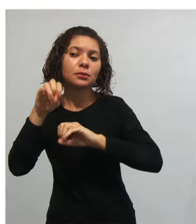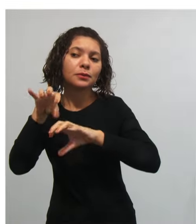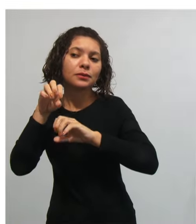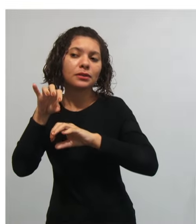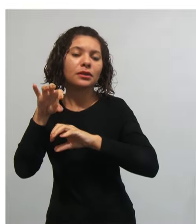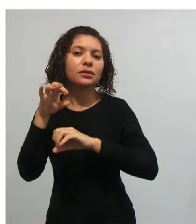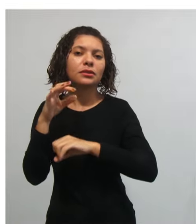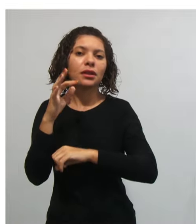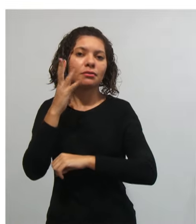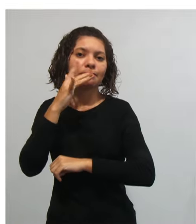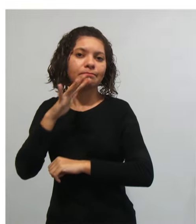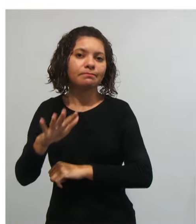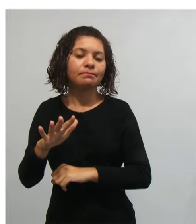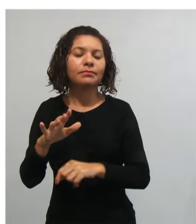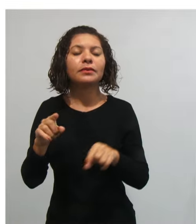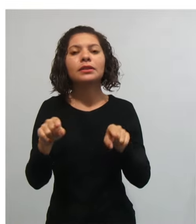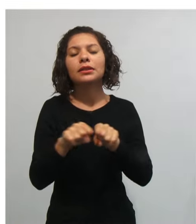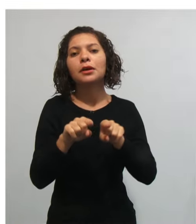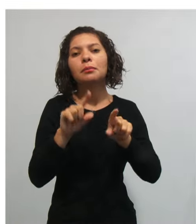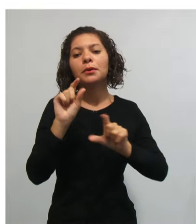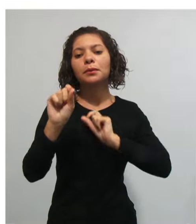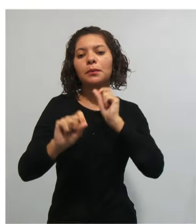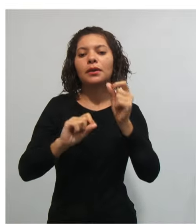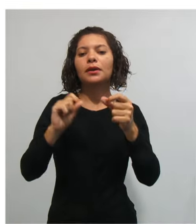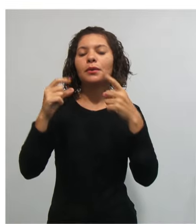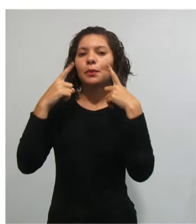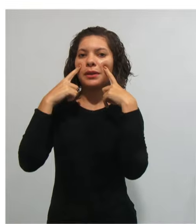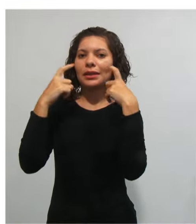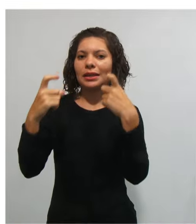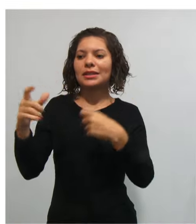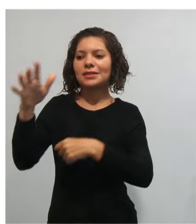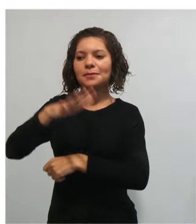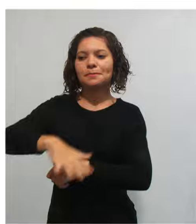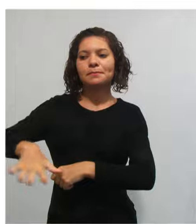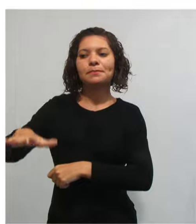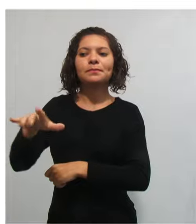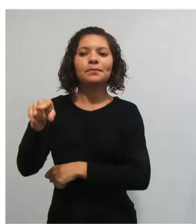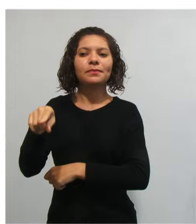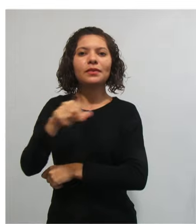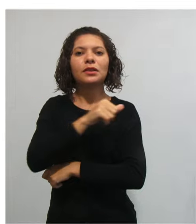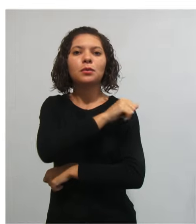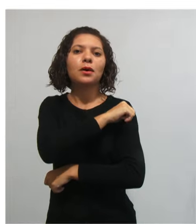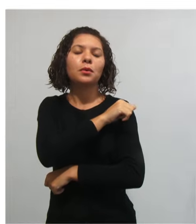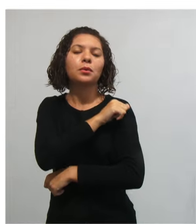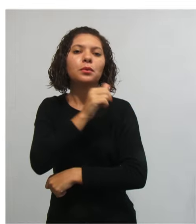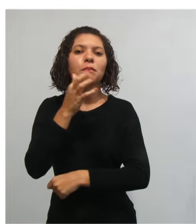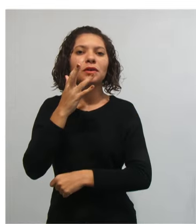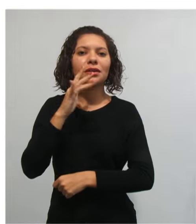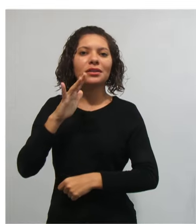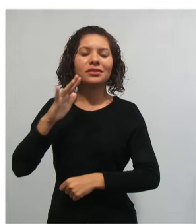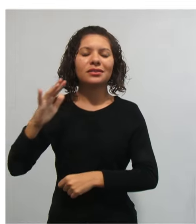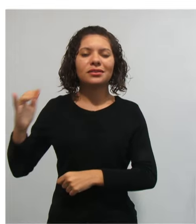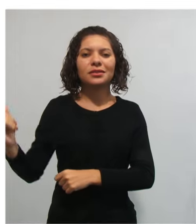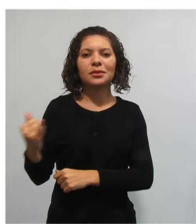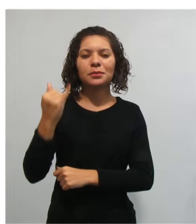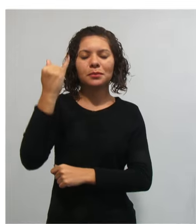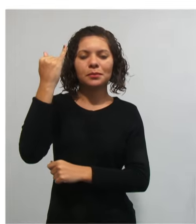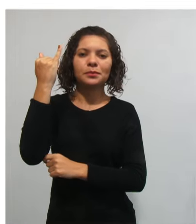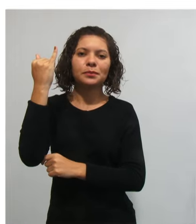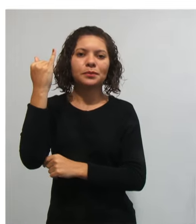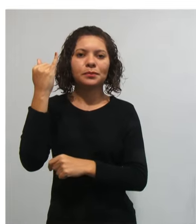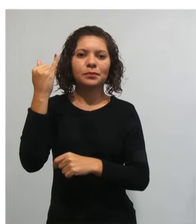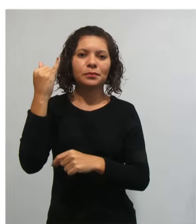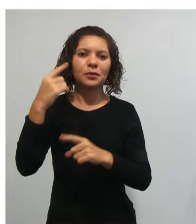experiências que foram realizadas lá na educação infantil partir também do interesse das crianças é algo